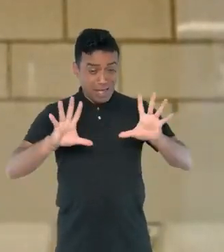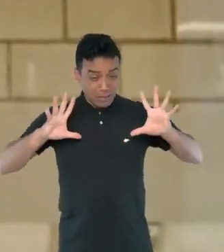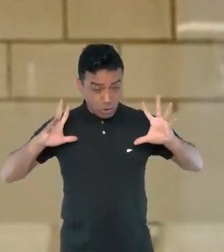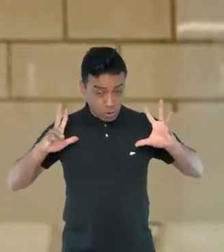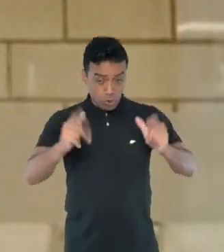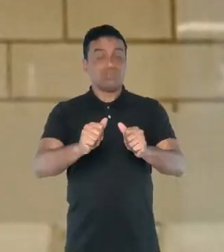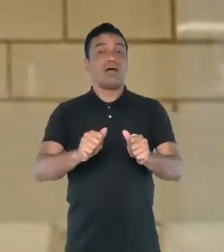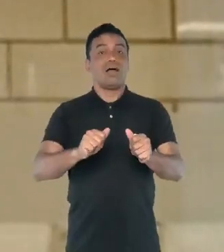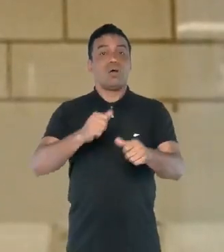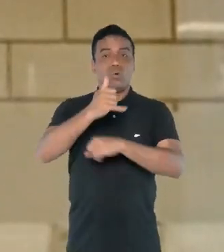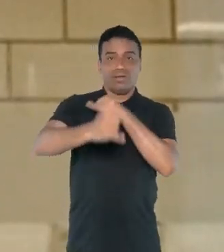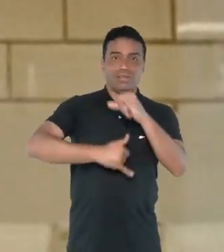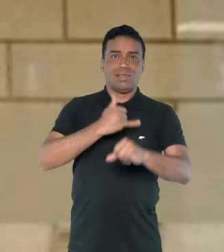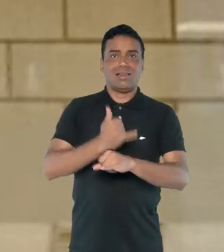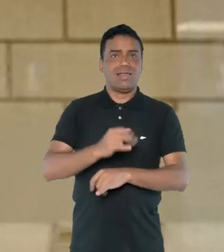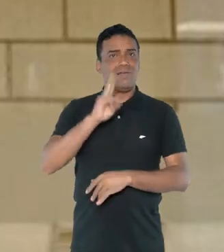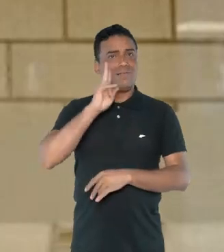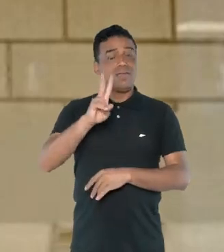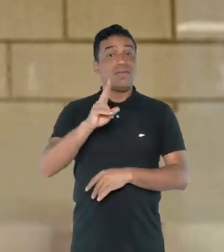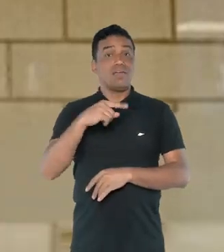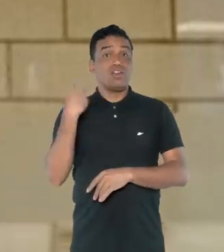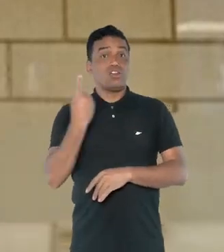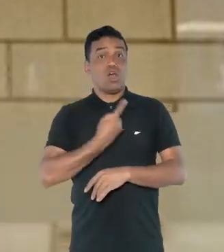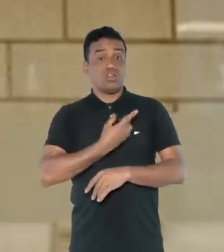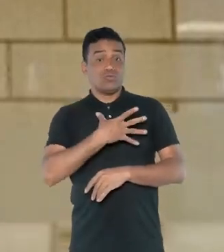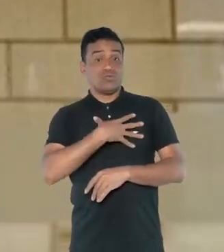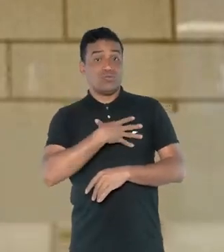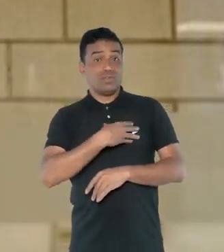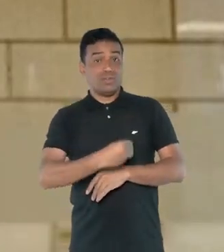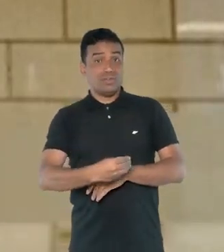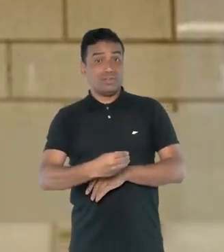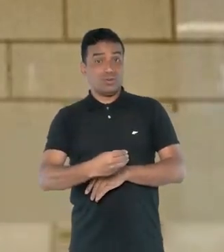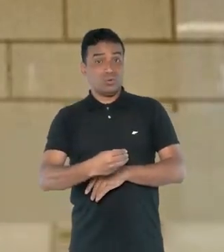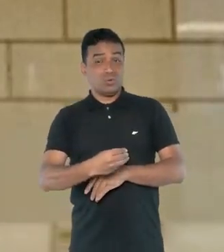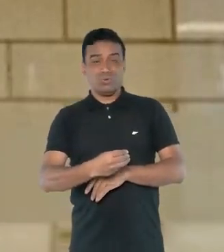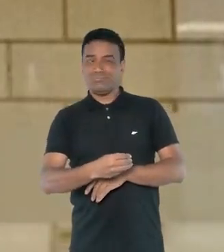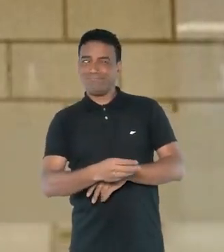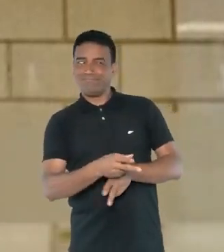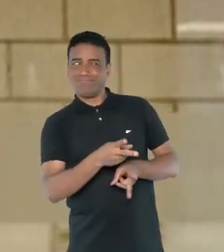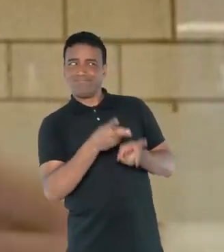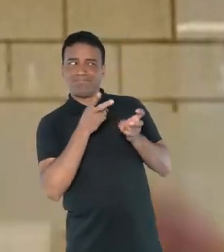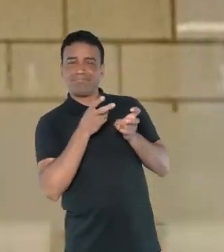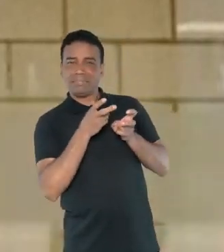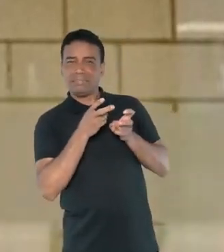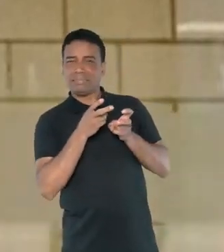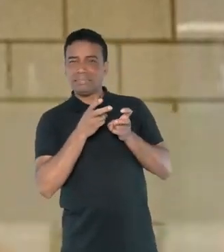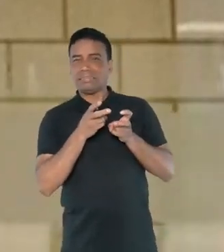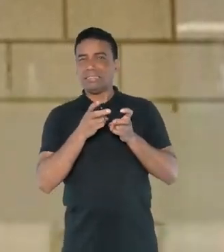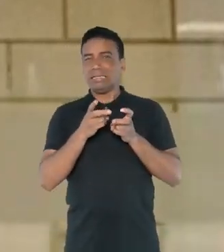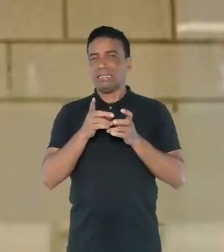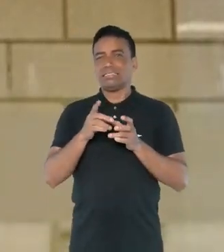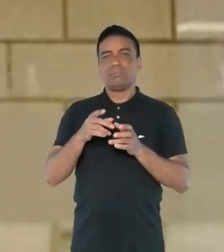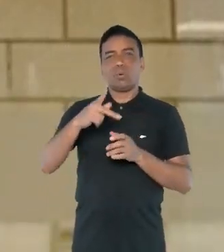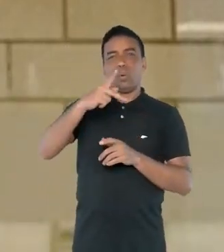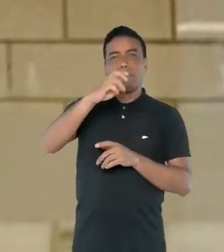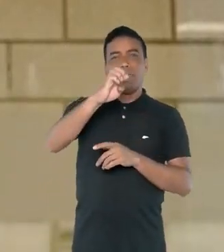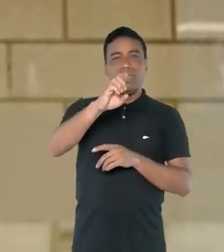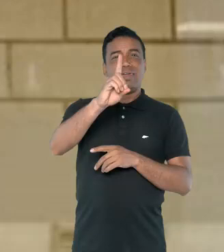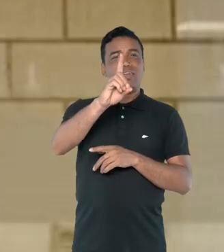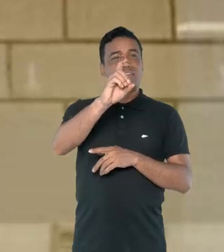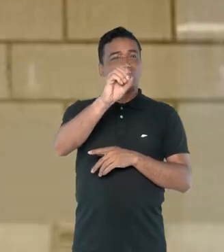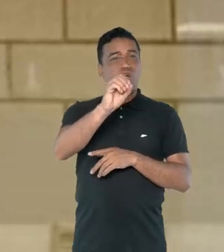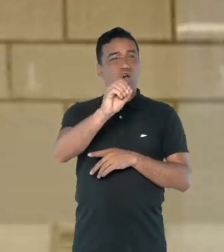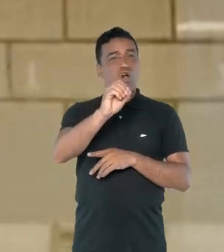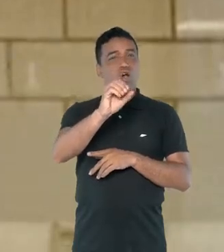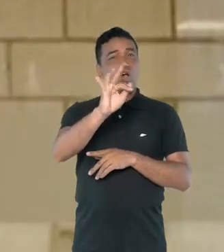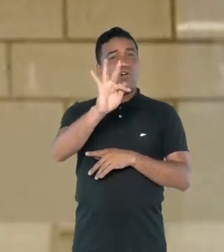internet e a gente vê que o nosso filho pode estar sujeito a atitudes pedófilas e etc., qual é a